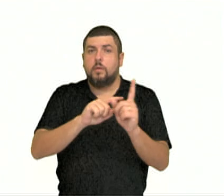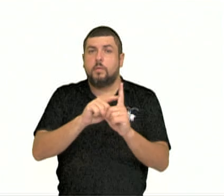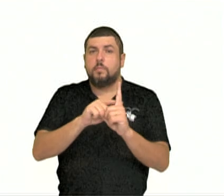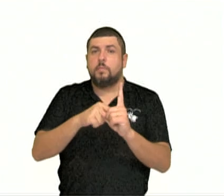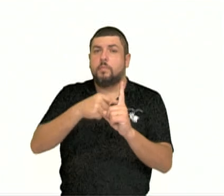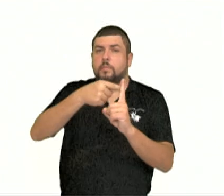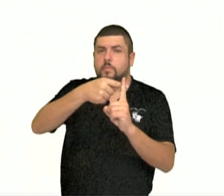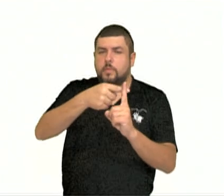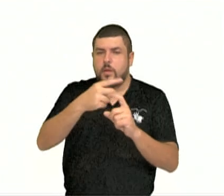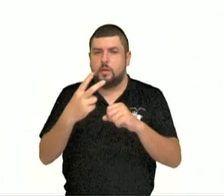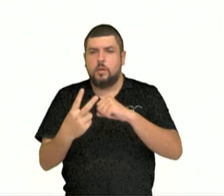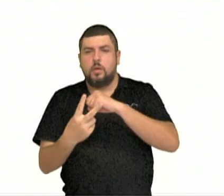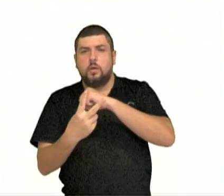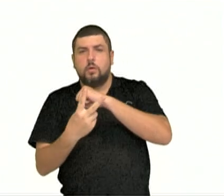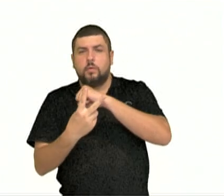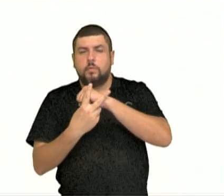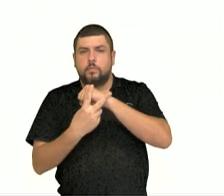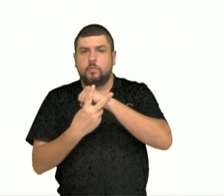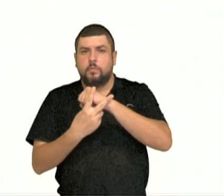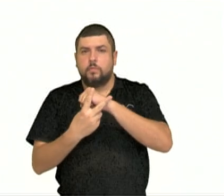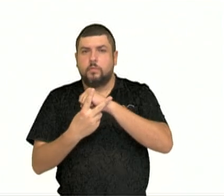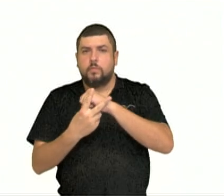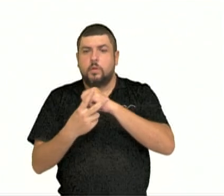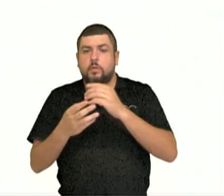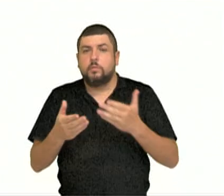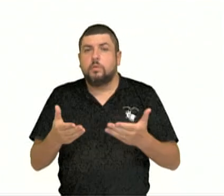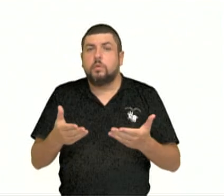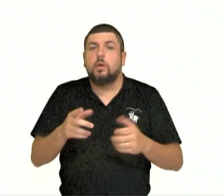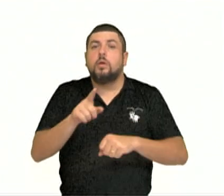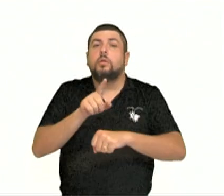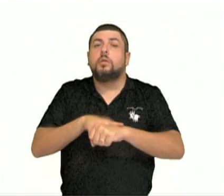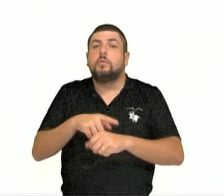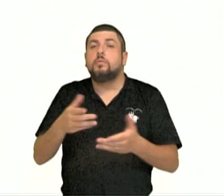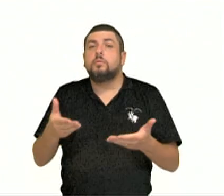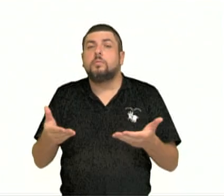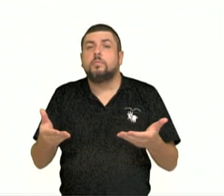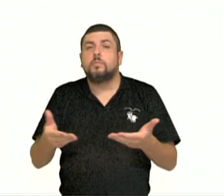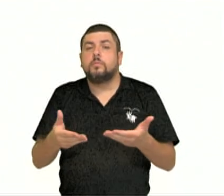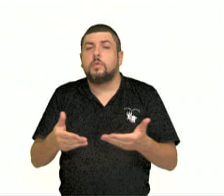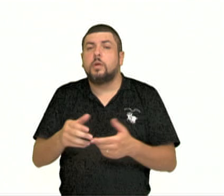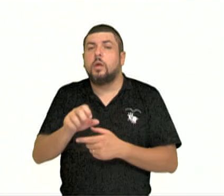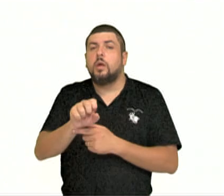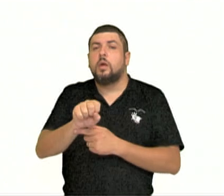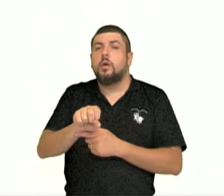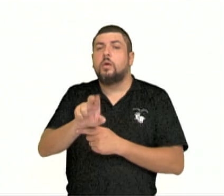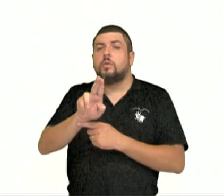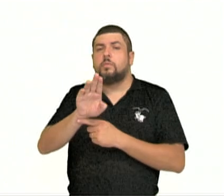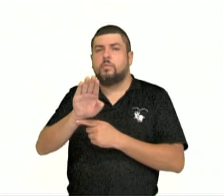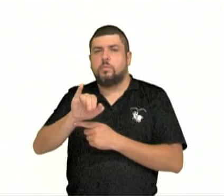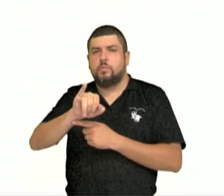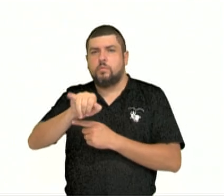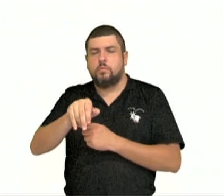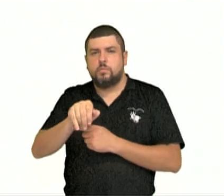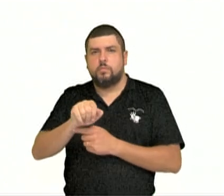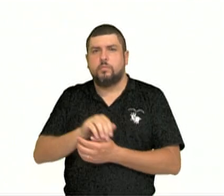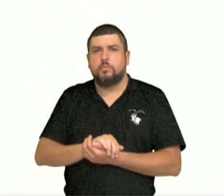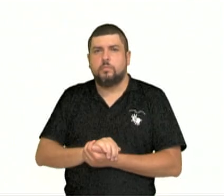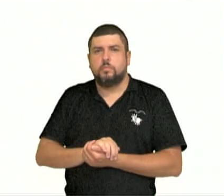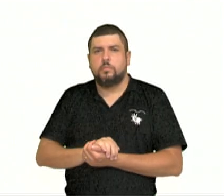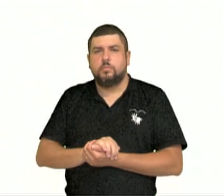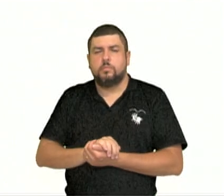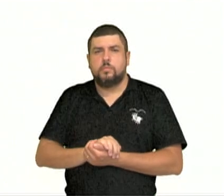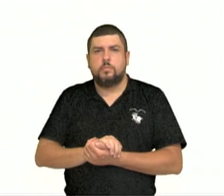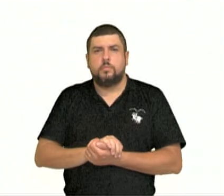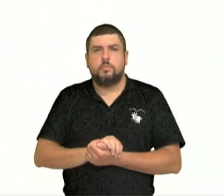do verbo no presente do subjuntivo, tá? Então, temos aqui como exemplo o verbo calhar e llorar,